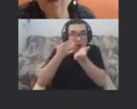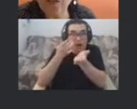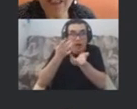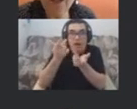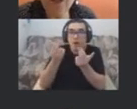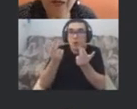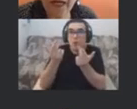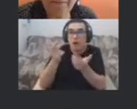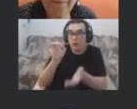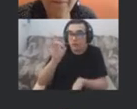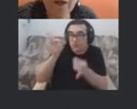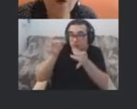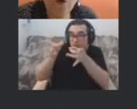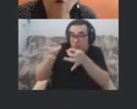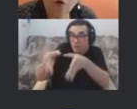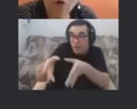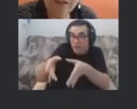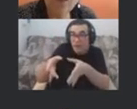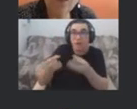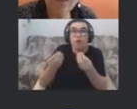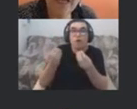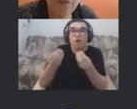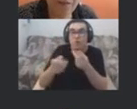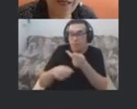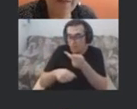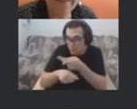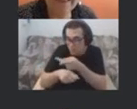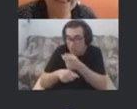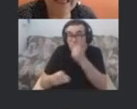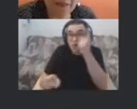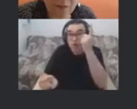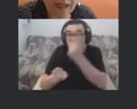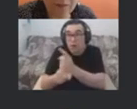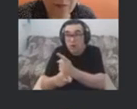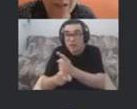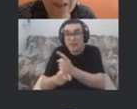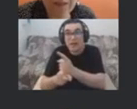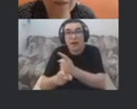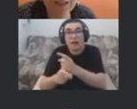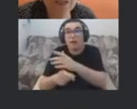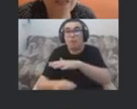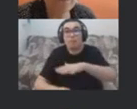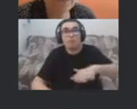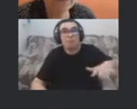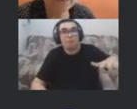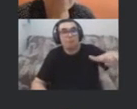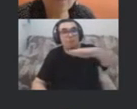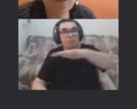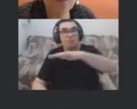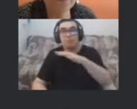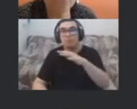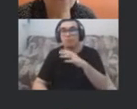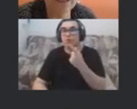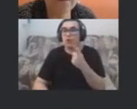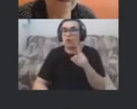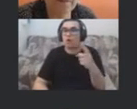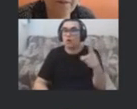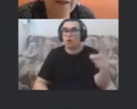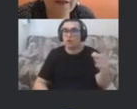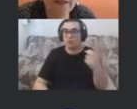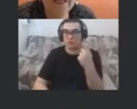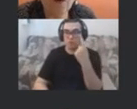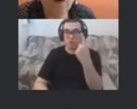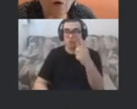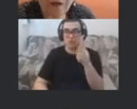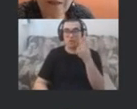em 1 quilômetro de areia de praia. Ou, isso é 10 ppm, tá? 10 partes por milhão, né? Ou 10 miligramas por